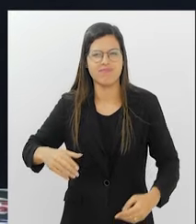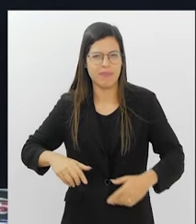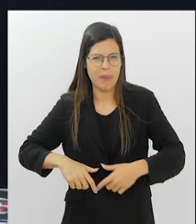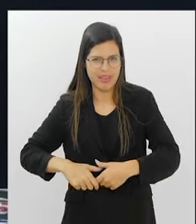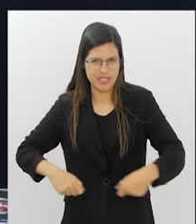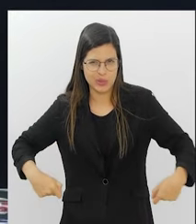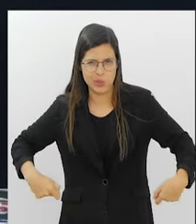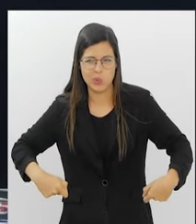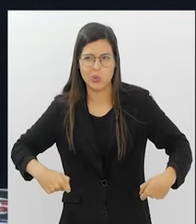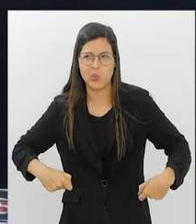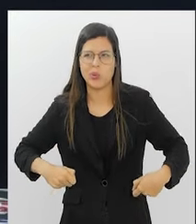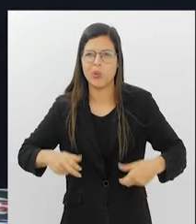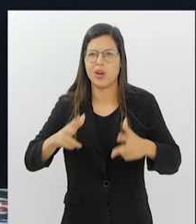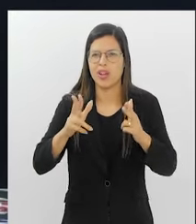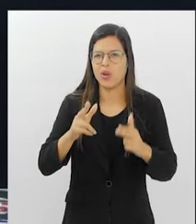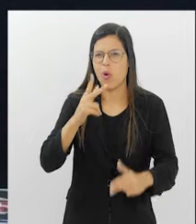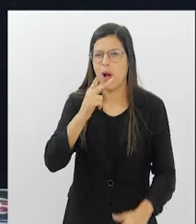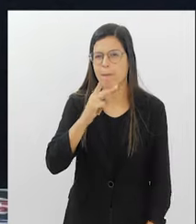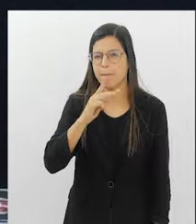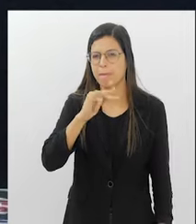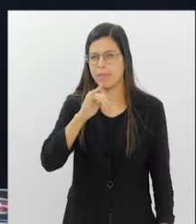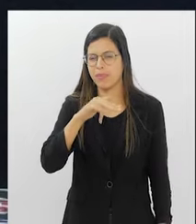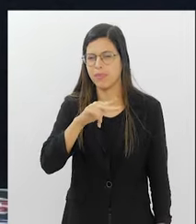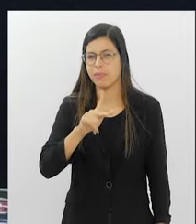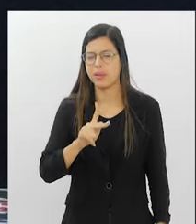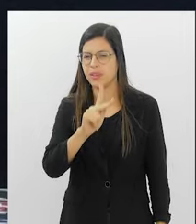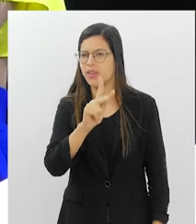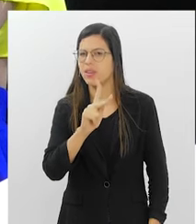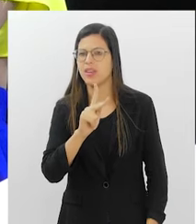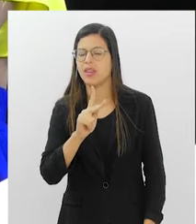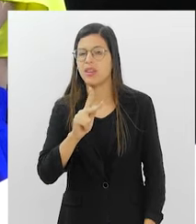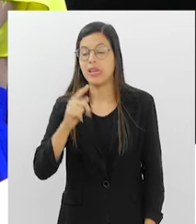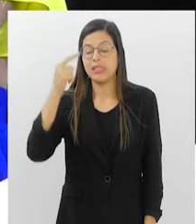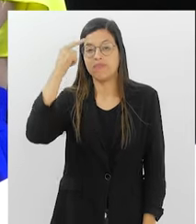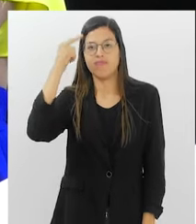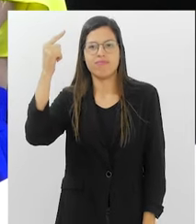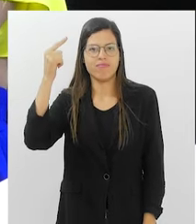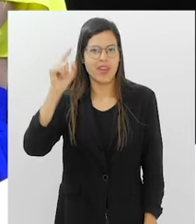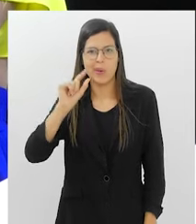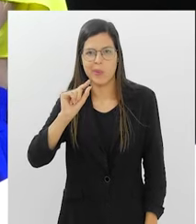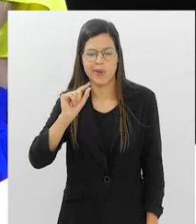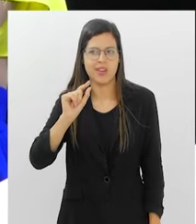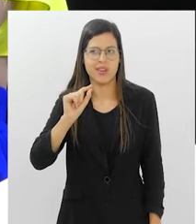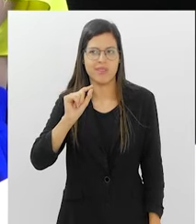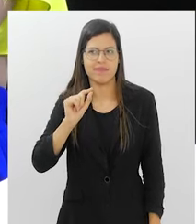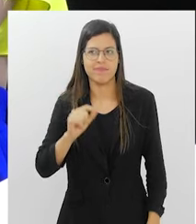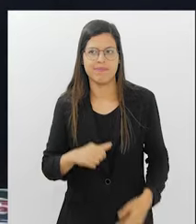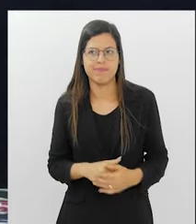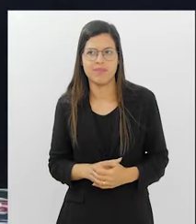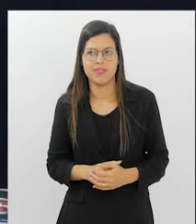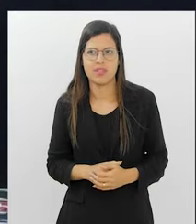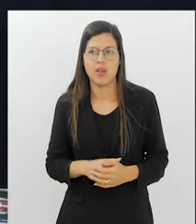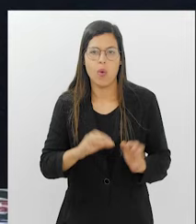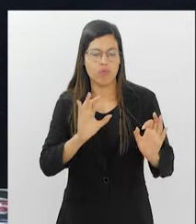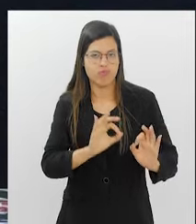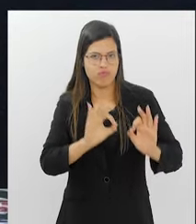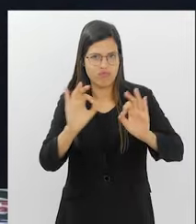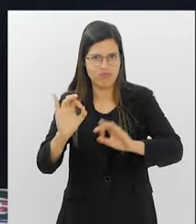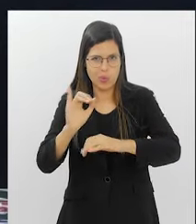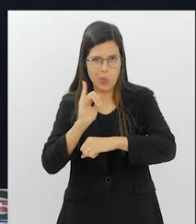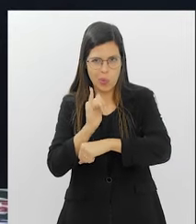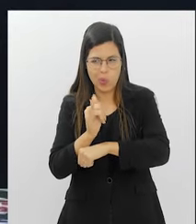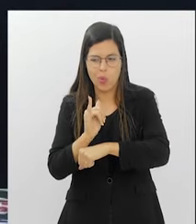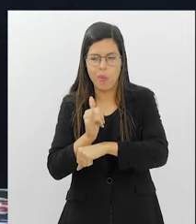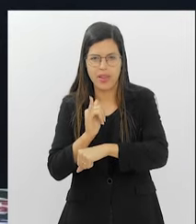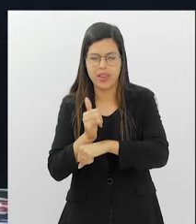cintura igual a a pink fez no show tava na cintura não aí me veio na cab eu